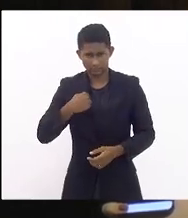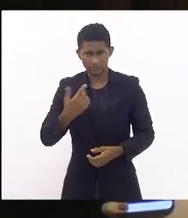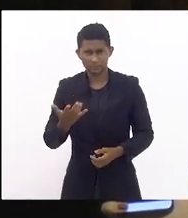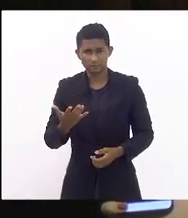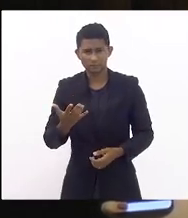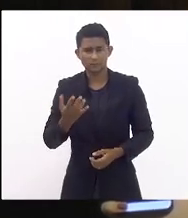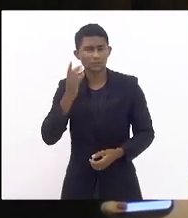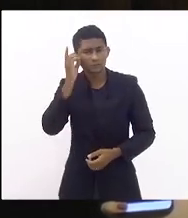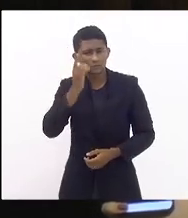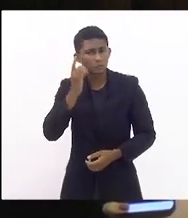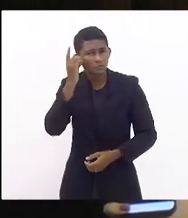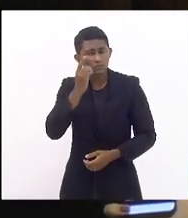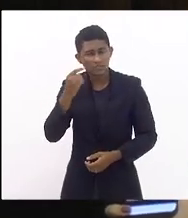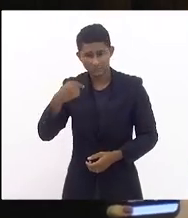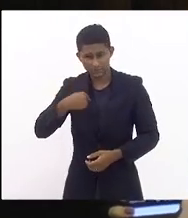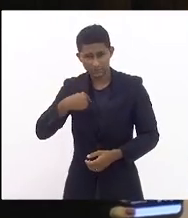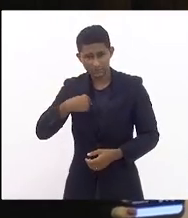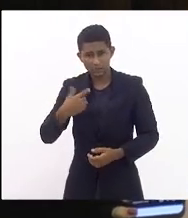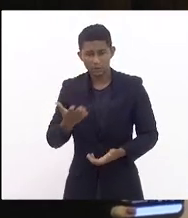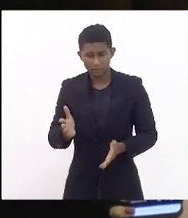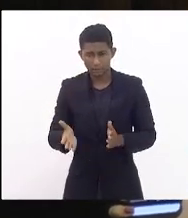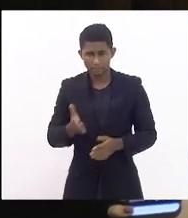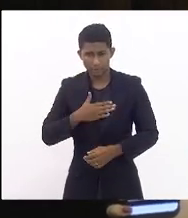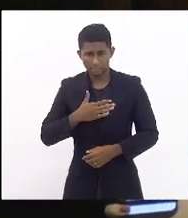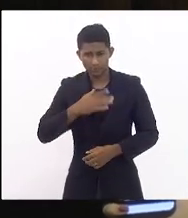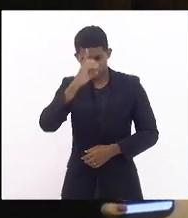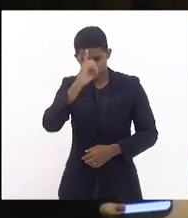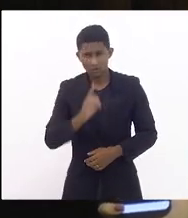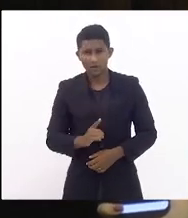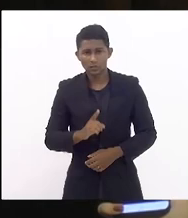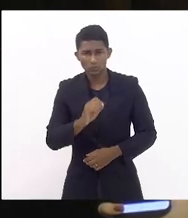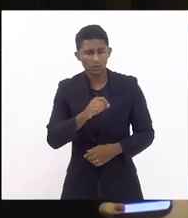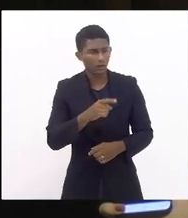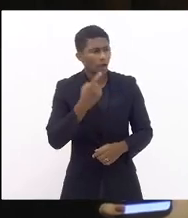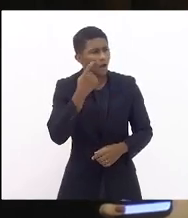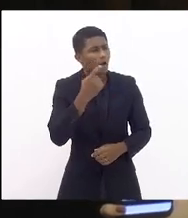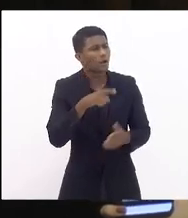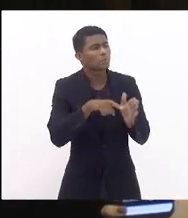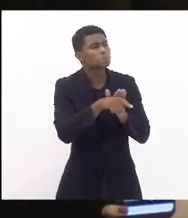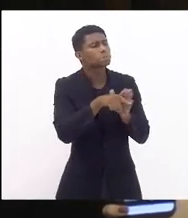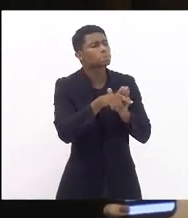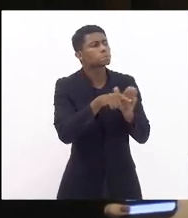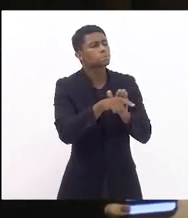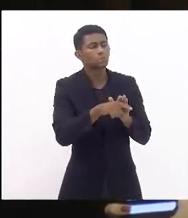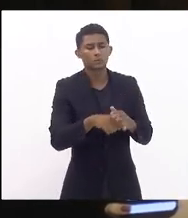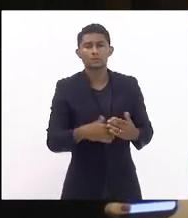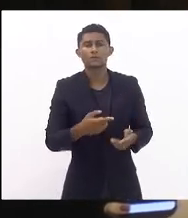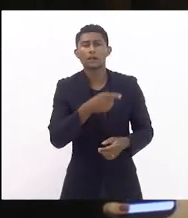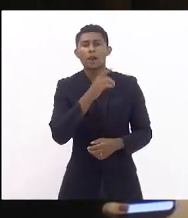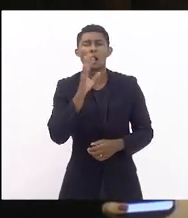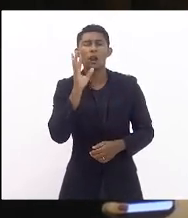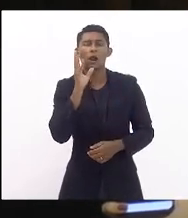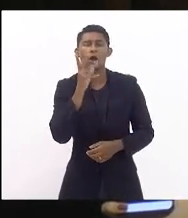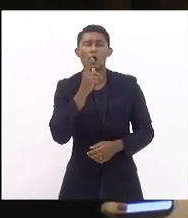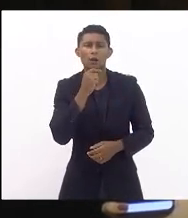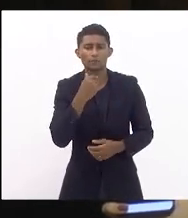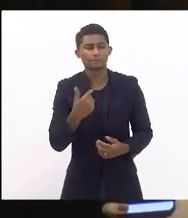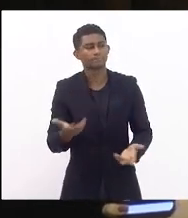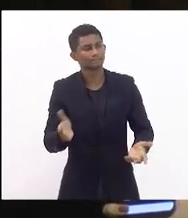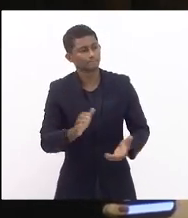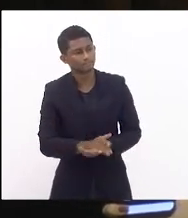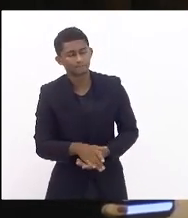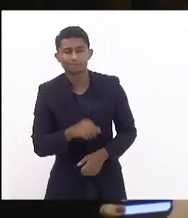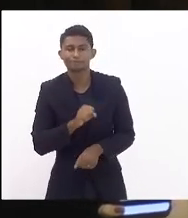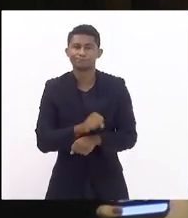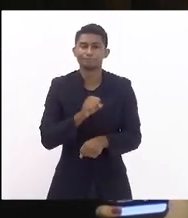como parlamentar, eu tenho de prerrogativa, fiscalizar. Demorou, precisamos acionar